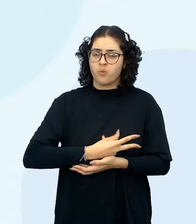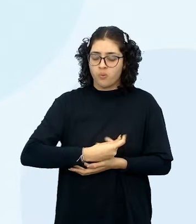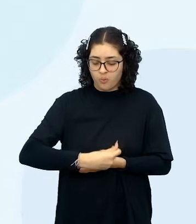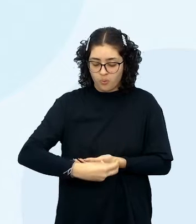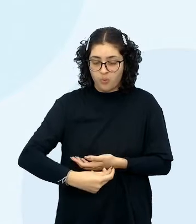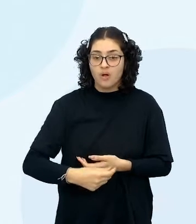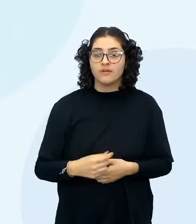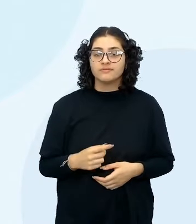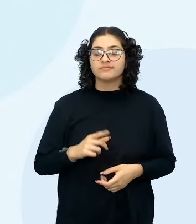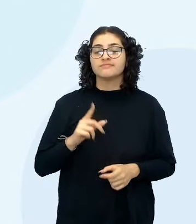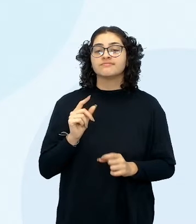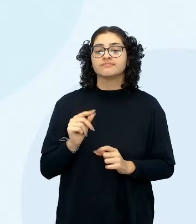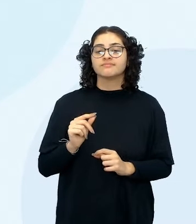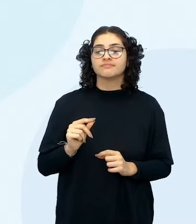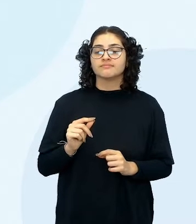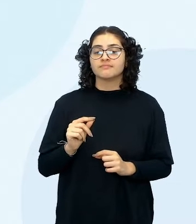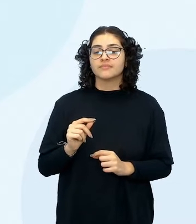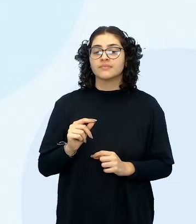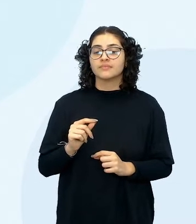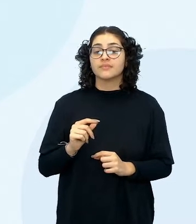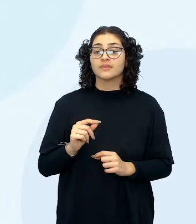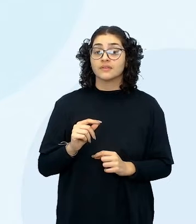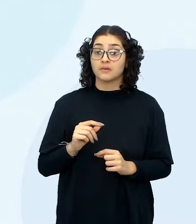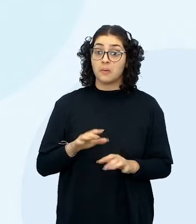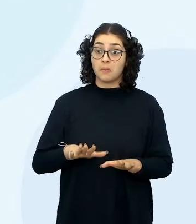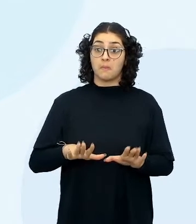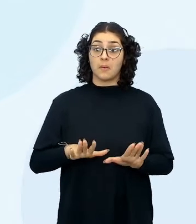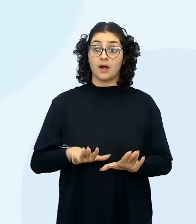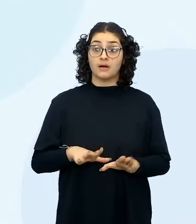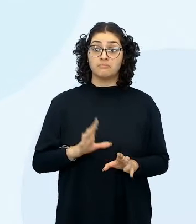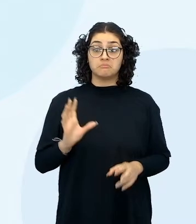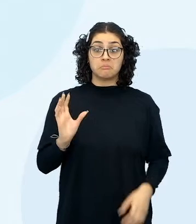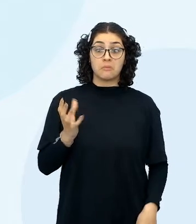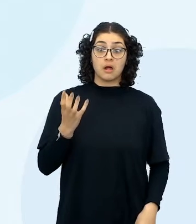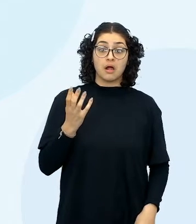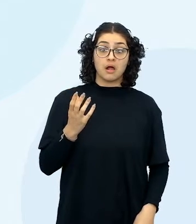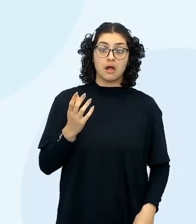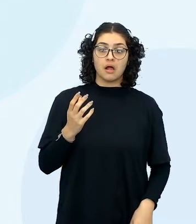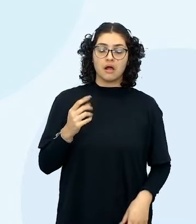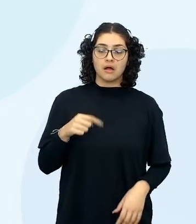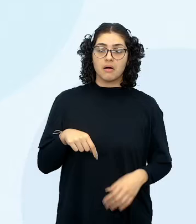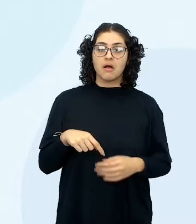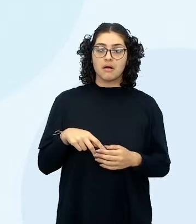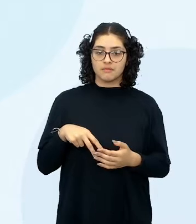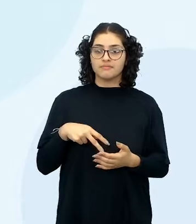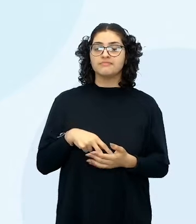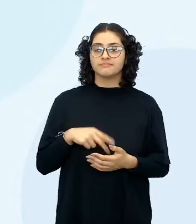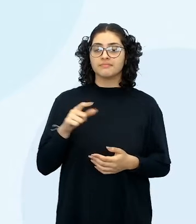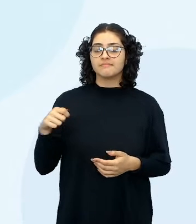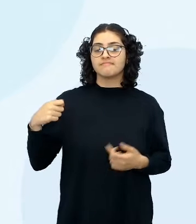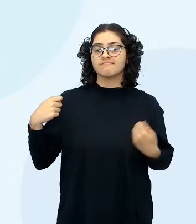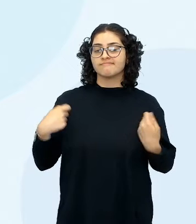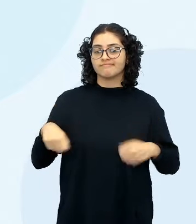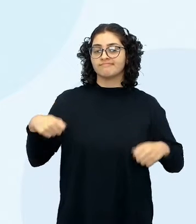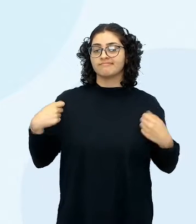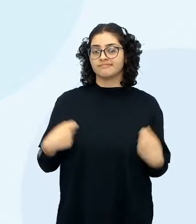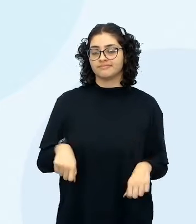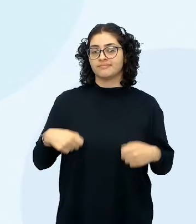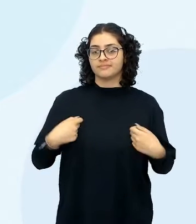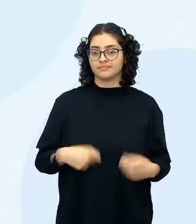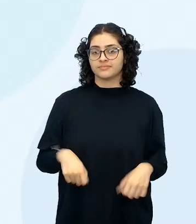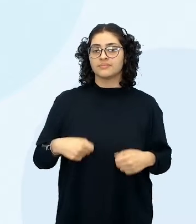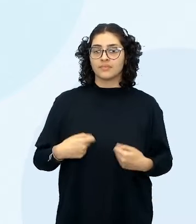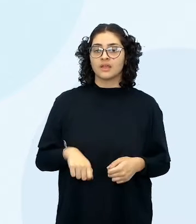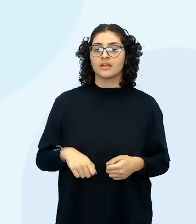já é um sinal, né, de que, opa, né, tá acontecendo ali um sangramento. Isso precisa ser